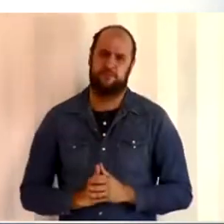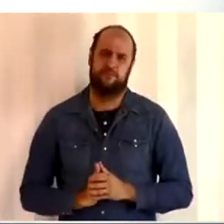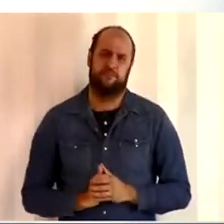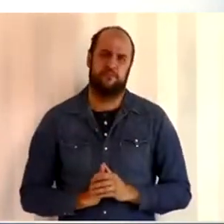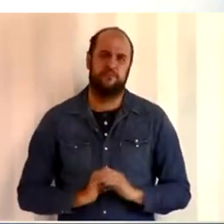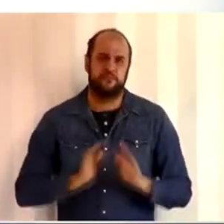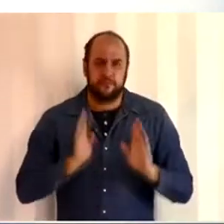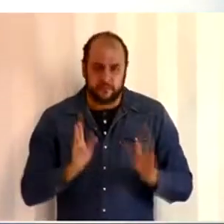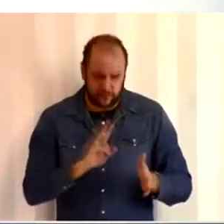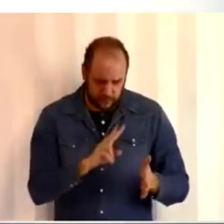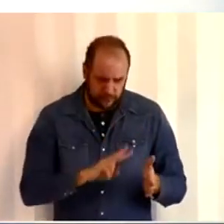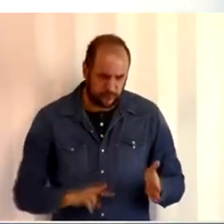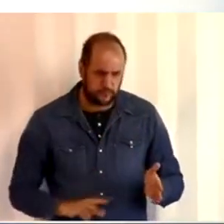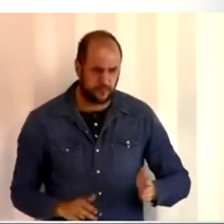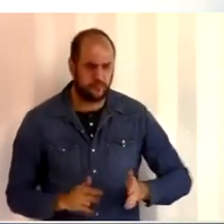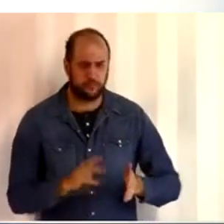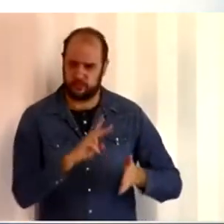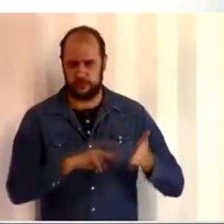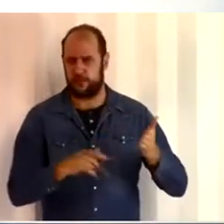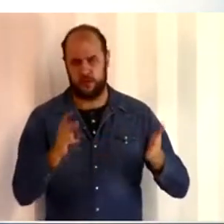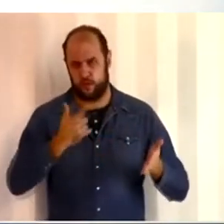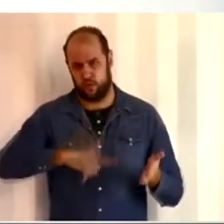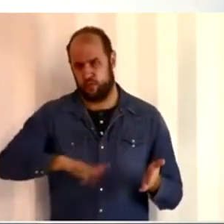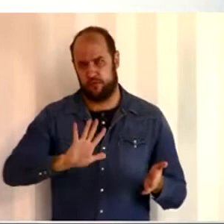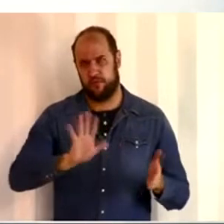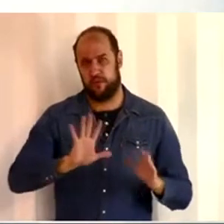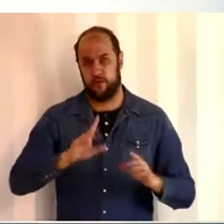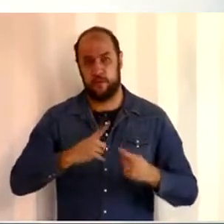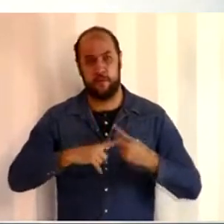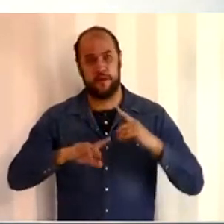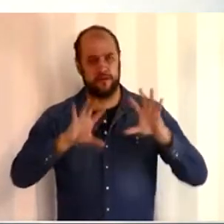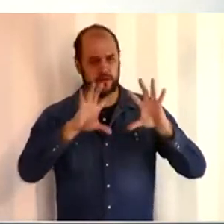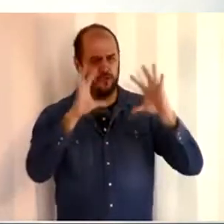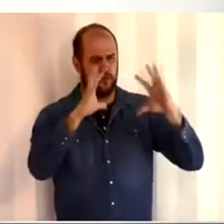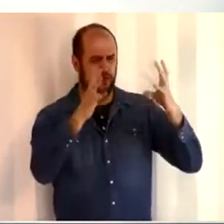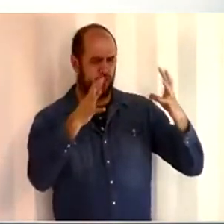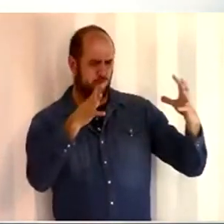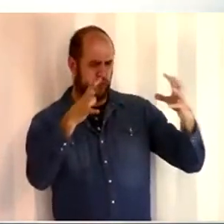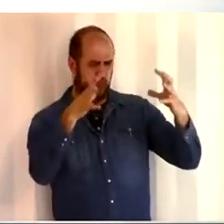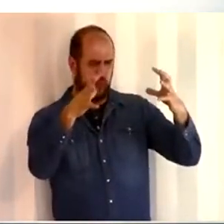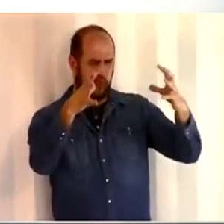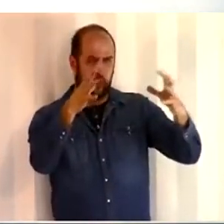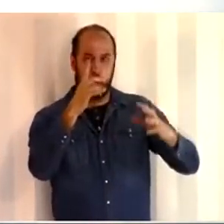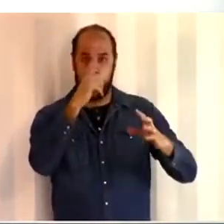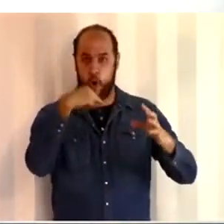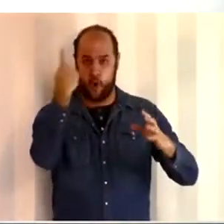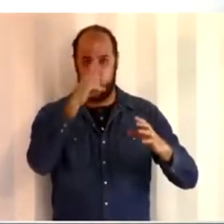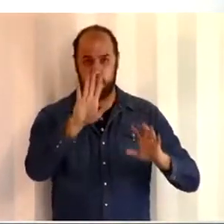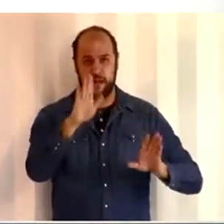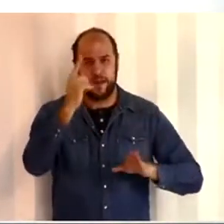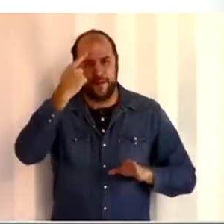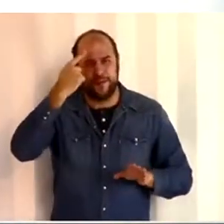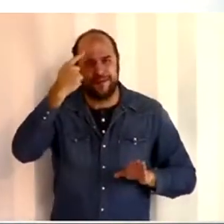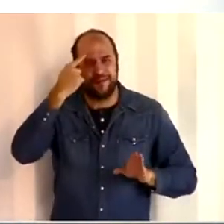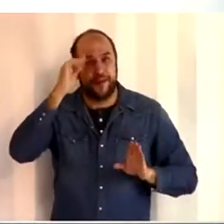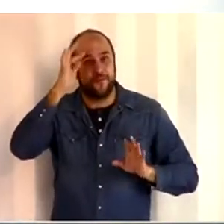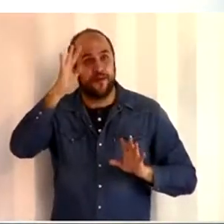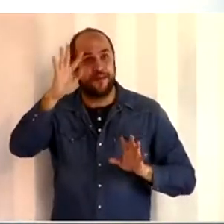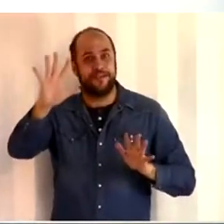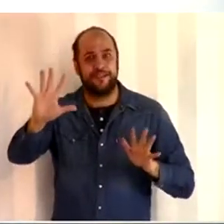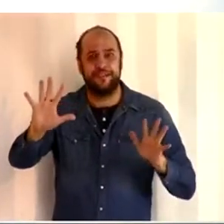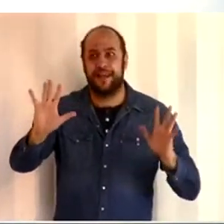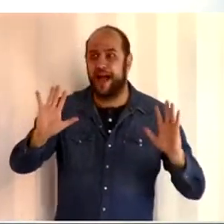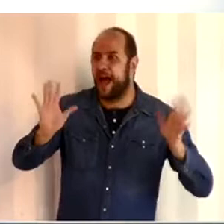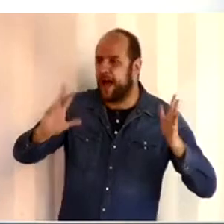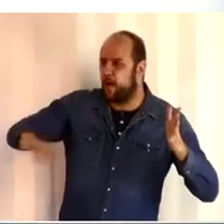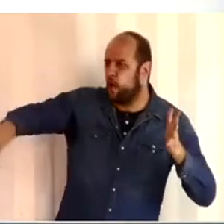lemos aqui, eu não vou ler mais uma vez, mas tinham horas que a nuvem se detinha por algumas horas. Vamos tentar nos transportar para essa realidade. Todos nós